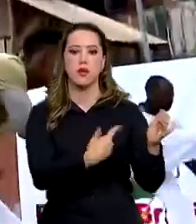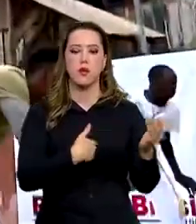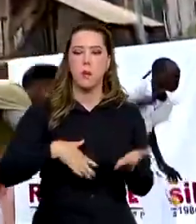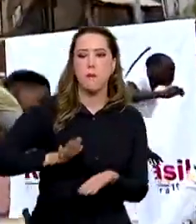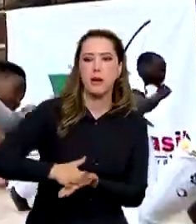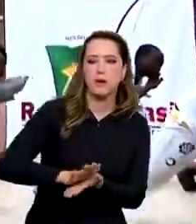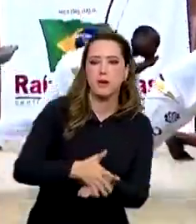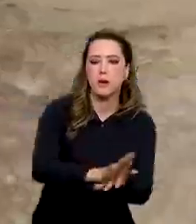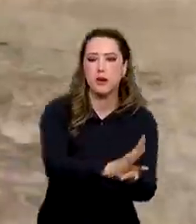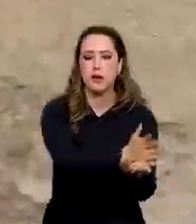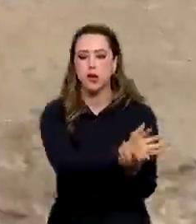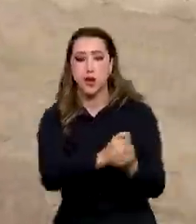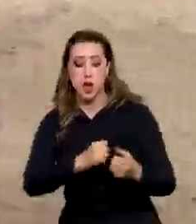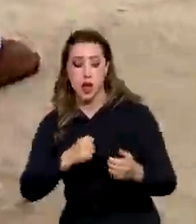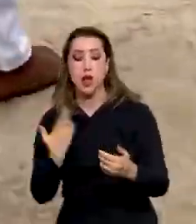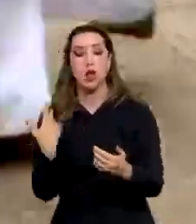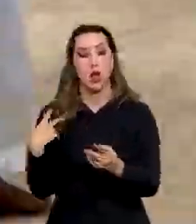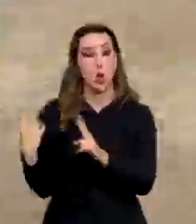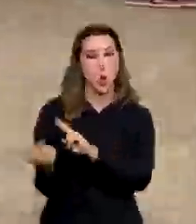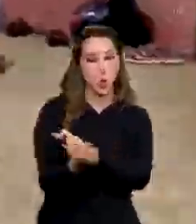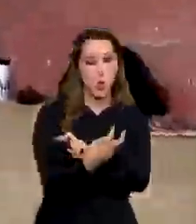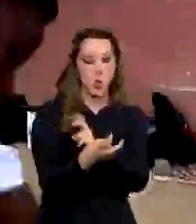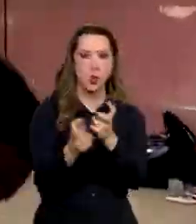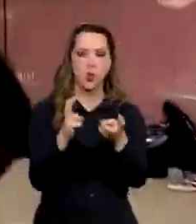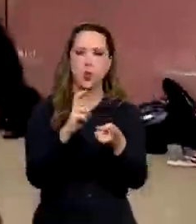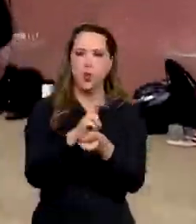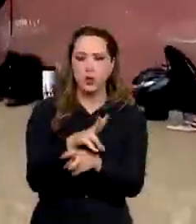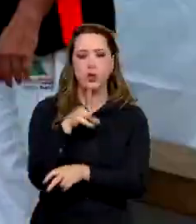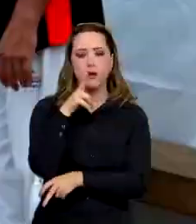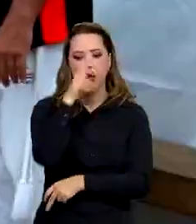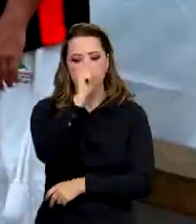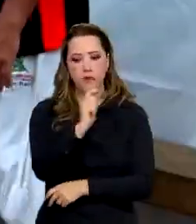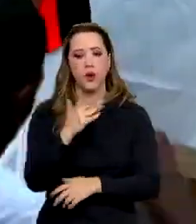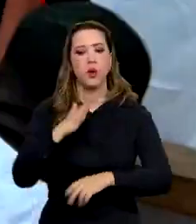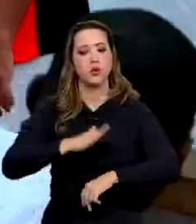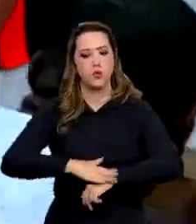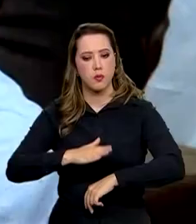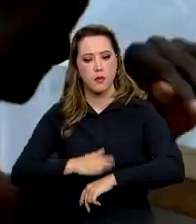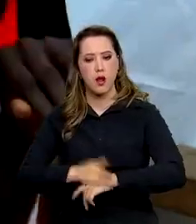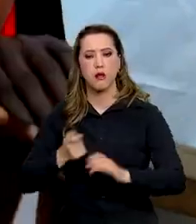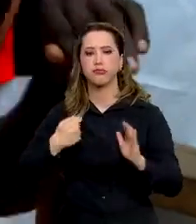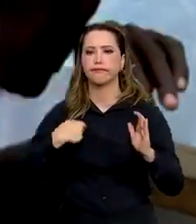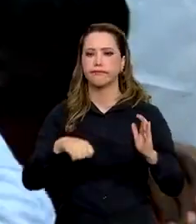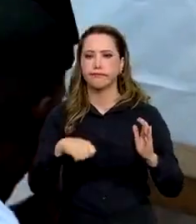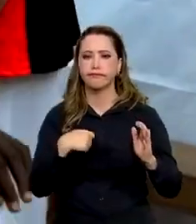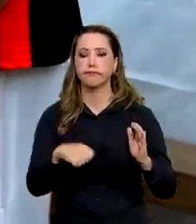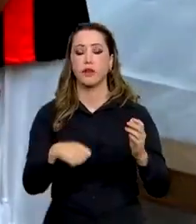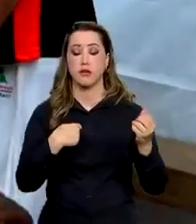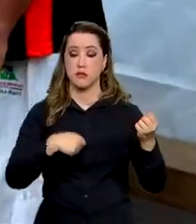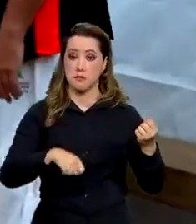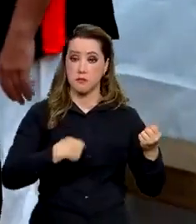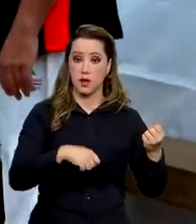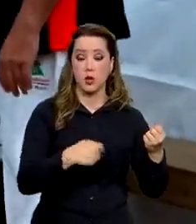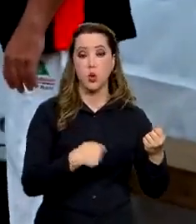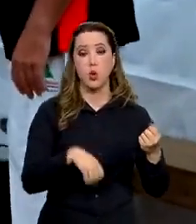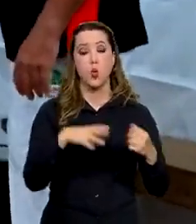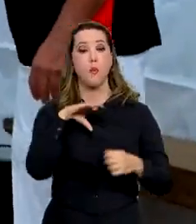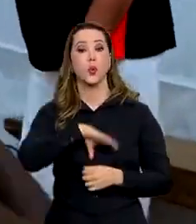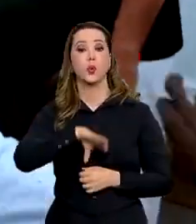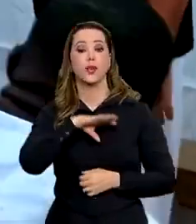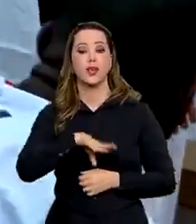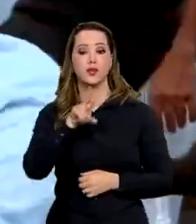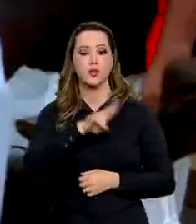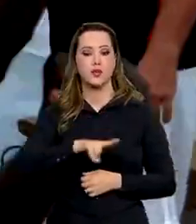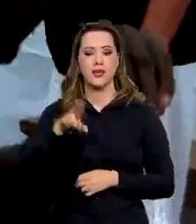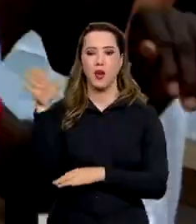é esporte. A capoeira toma conta do espaço, embalada por músicas cantadas em português, com a